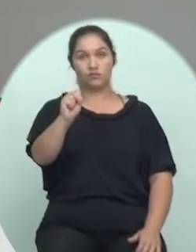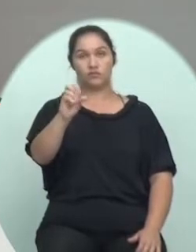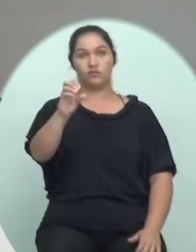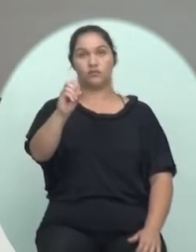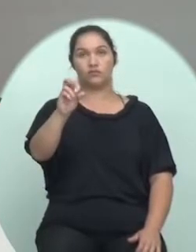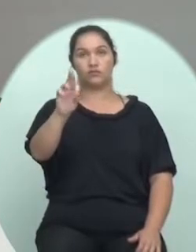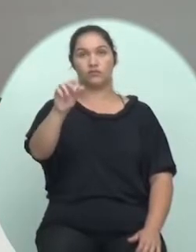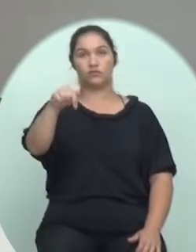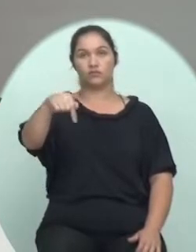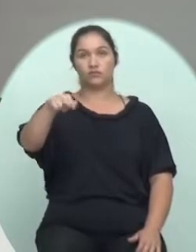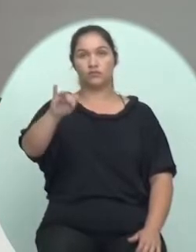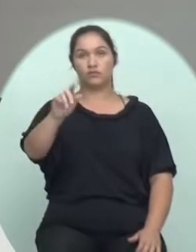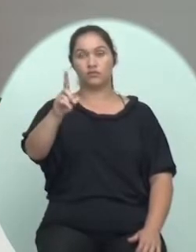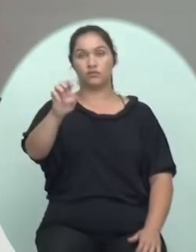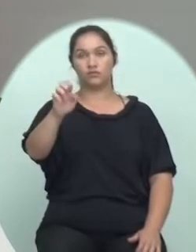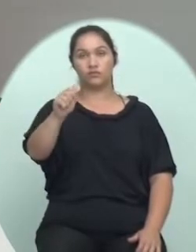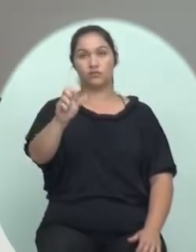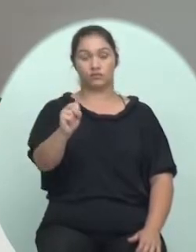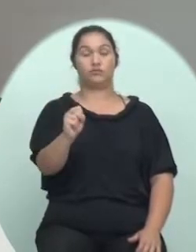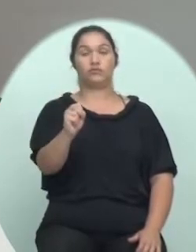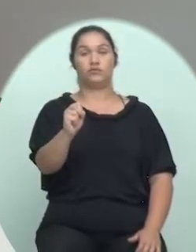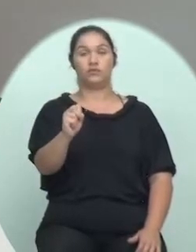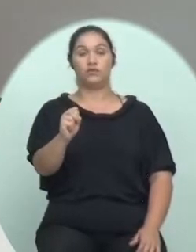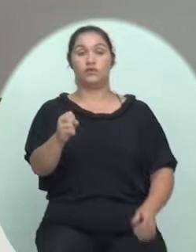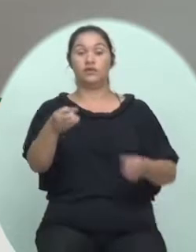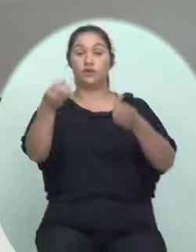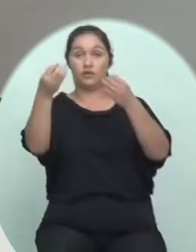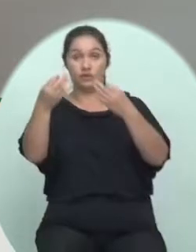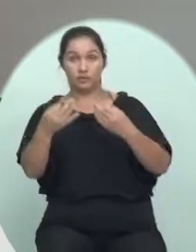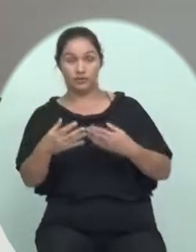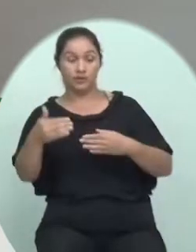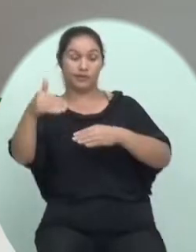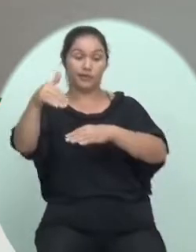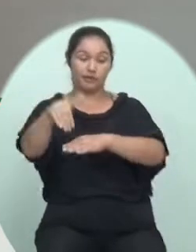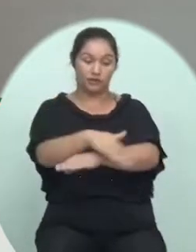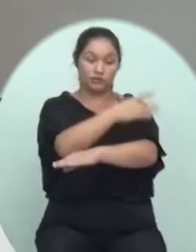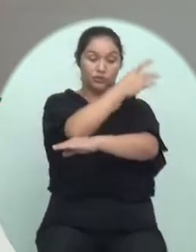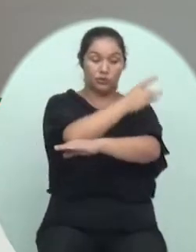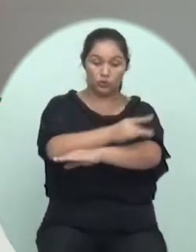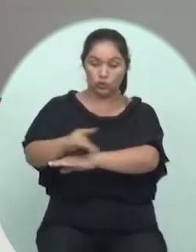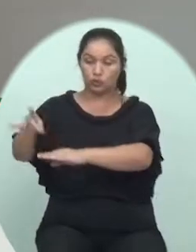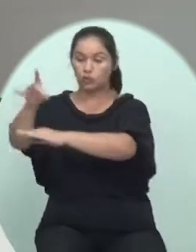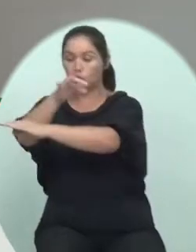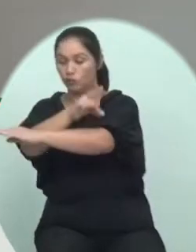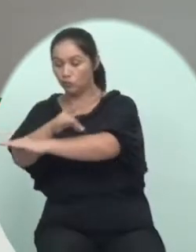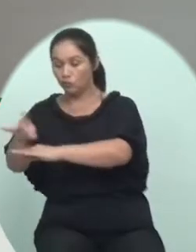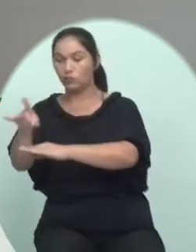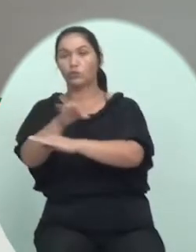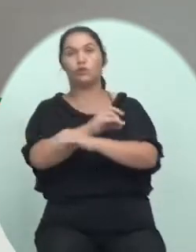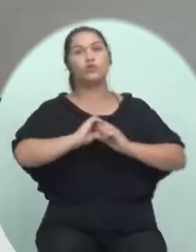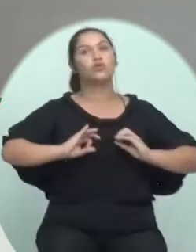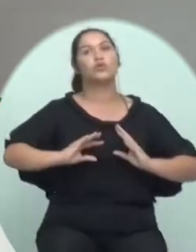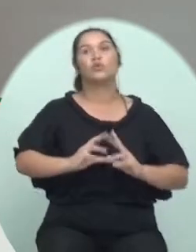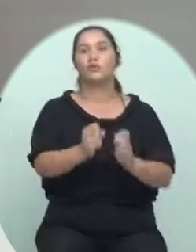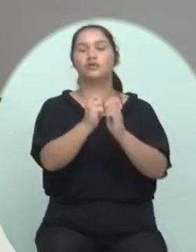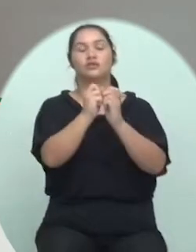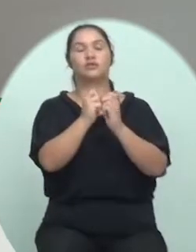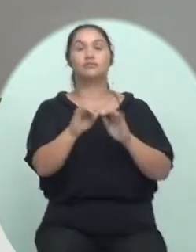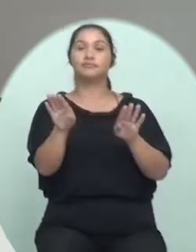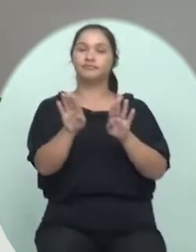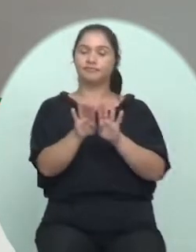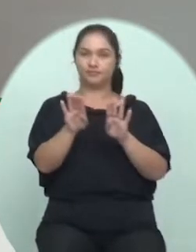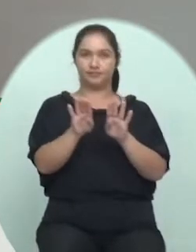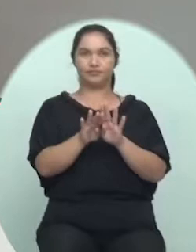estarão pavimentando o bairro Progresso com a venda do terreno, também com a complementação do orçamento do município. Também